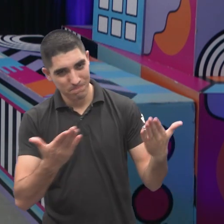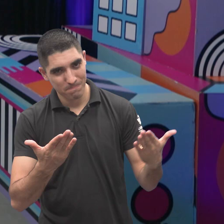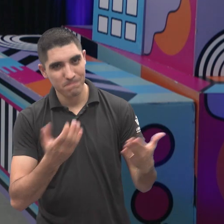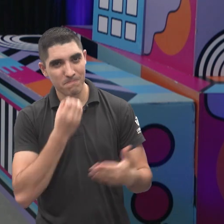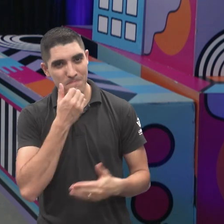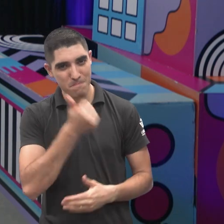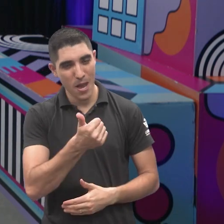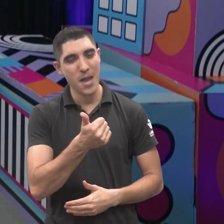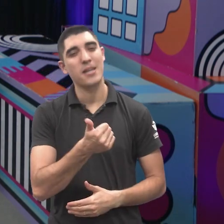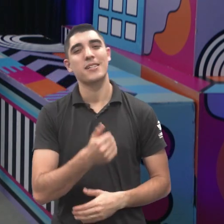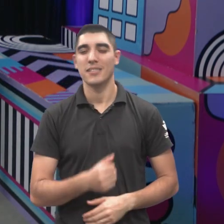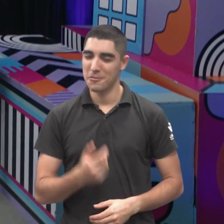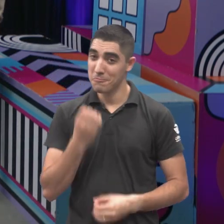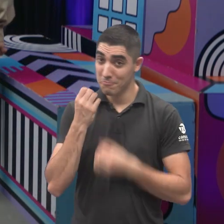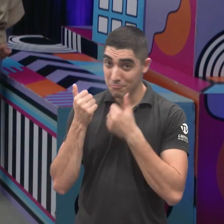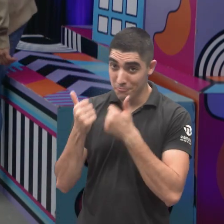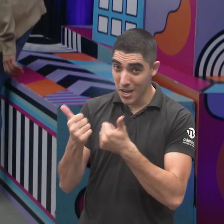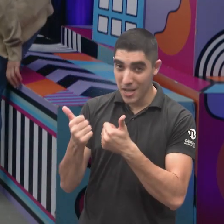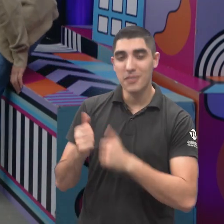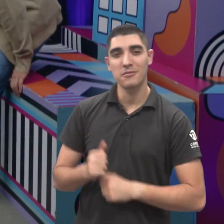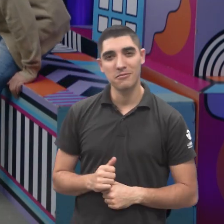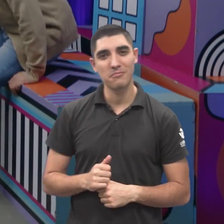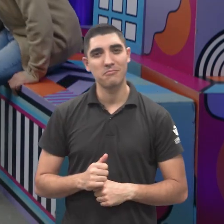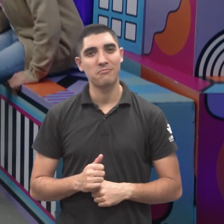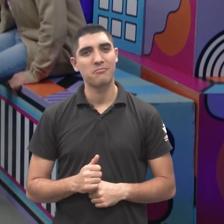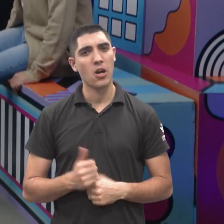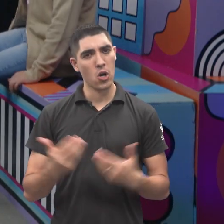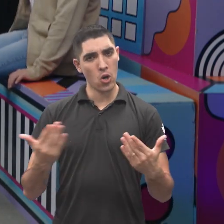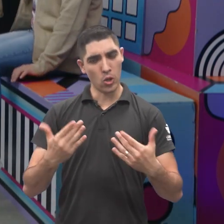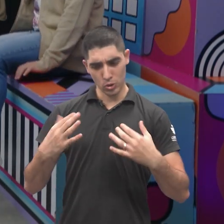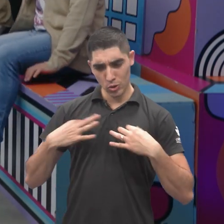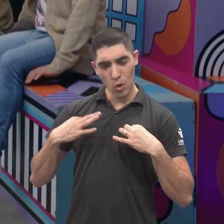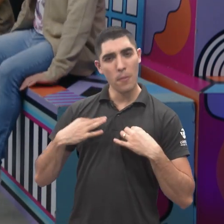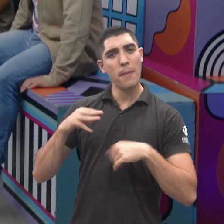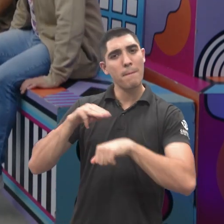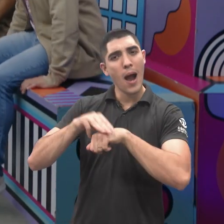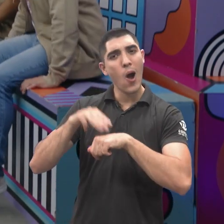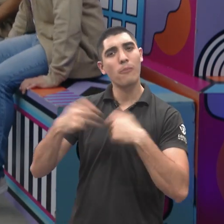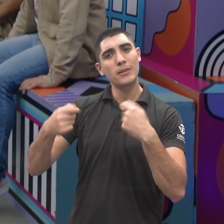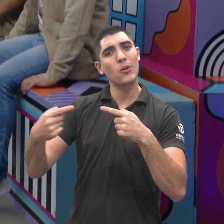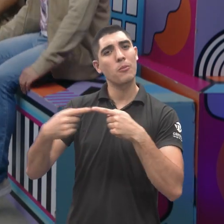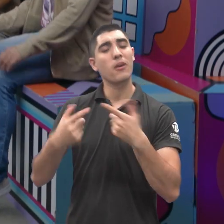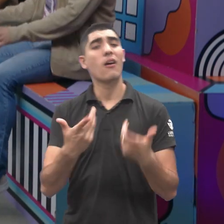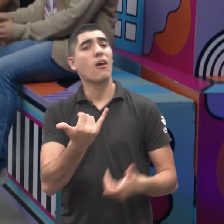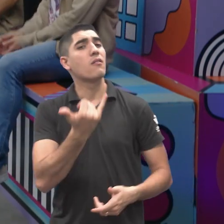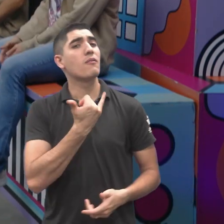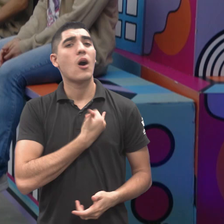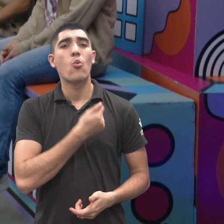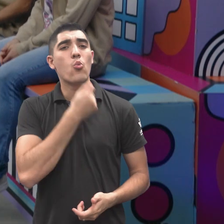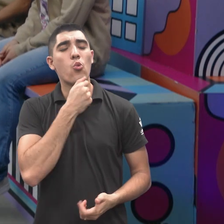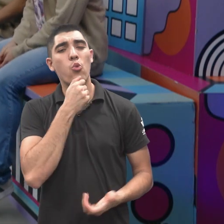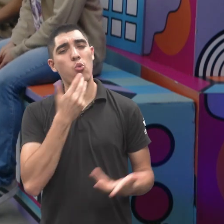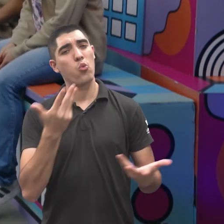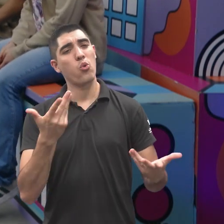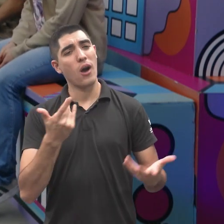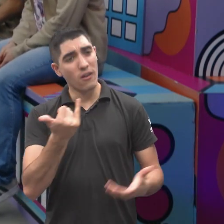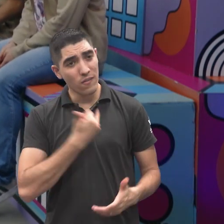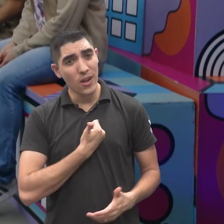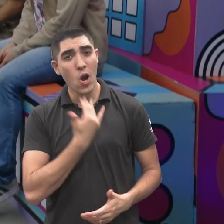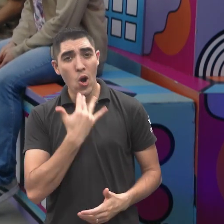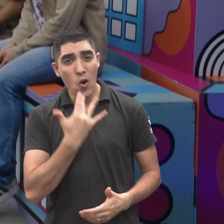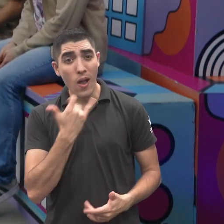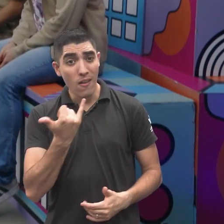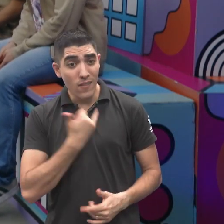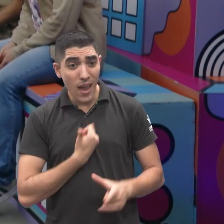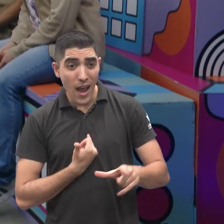aí, Guerra? Thiago? Faltou você vir de marrom igual a gente, ó. Não me avisaram da paleta. Não falaram, entendeu? Mantive o